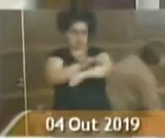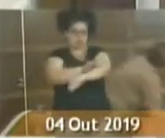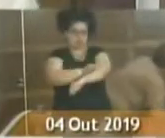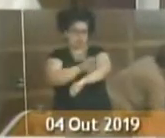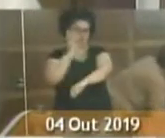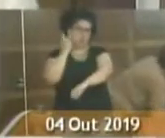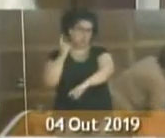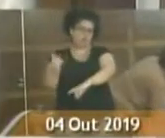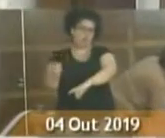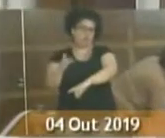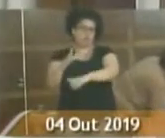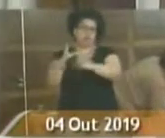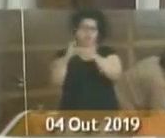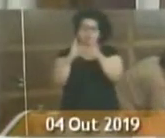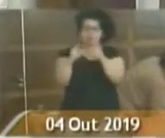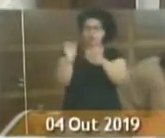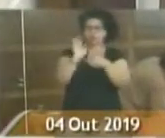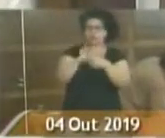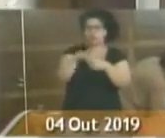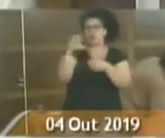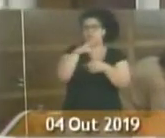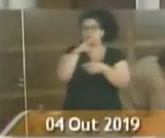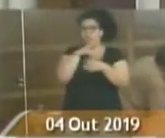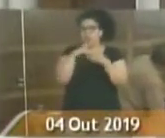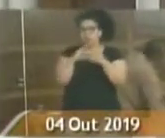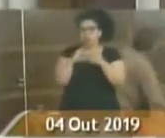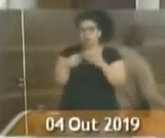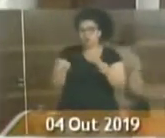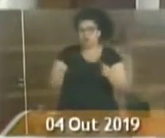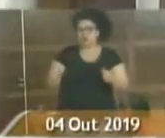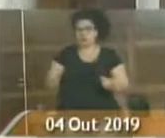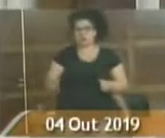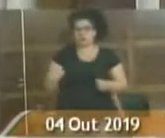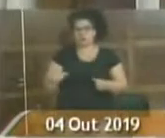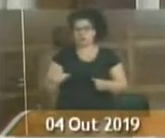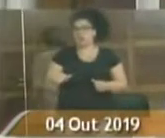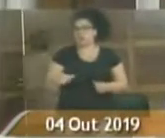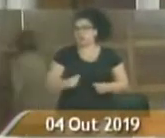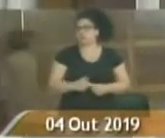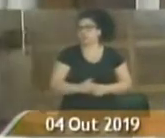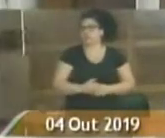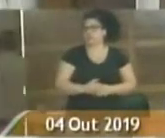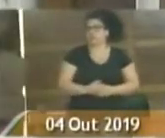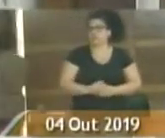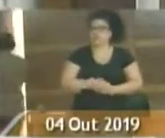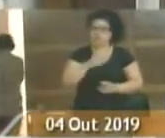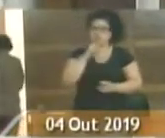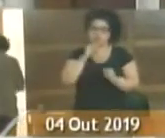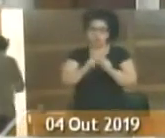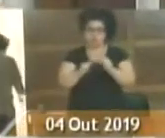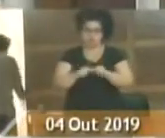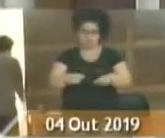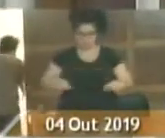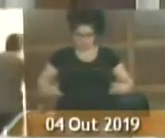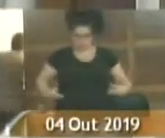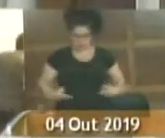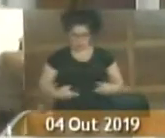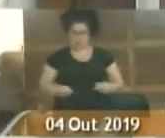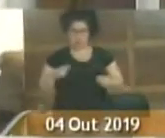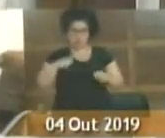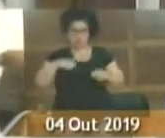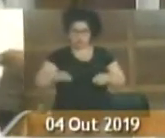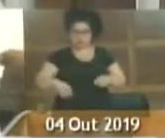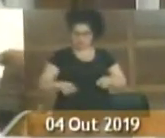é cicatrização. Por exemplo, o animal fez uma castração, aí o bichinho está lá com 10 pontos,